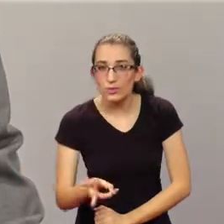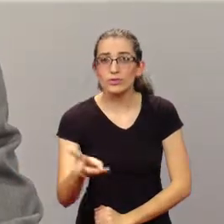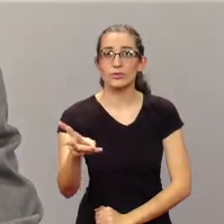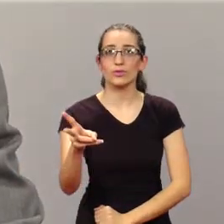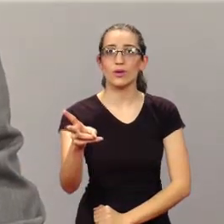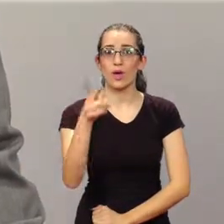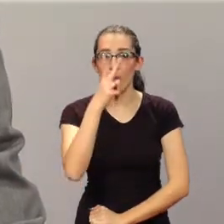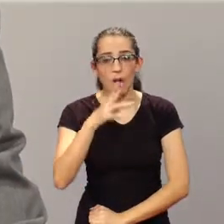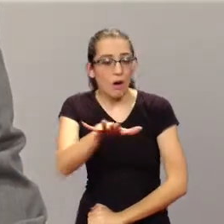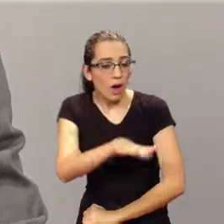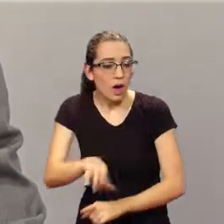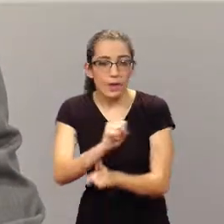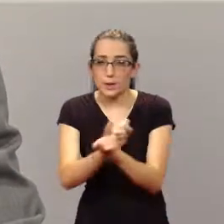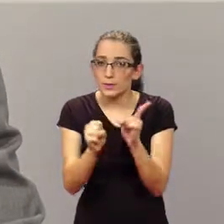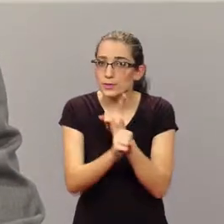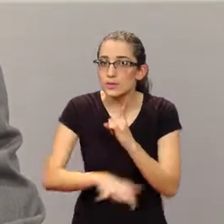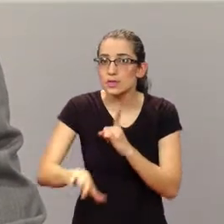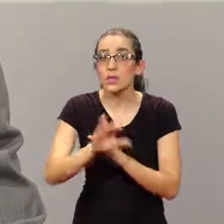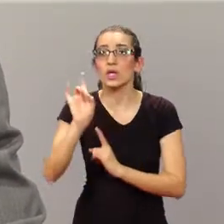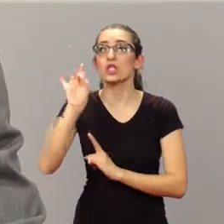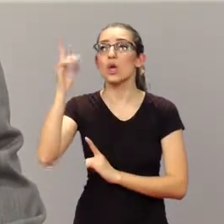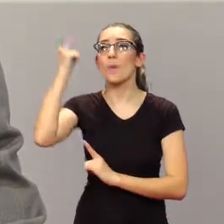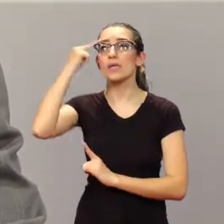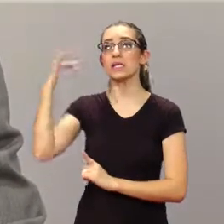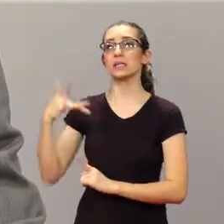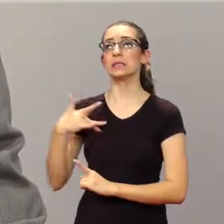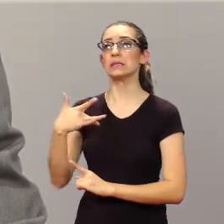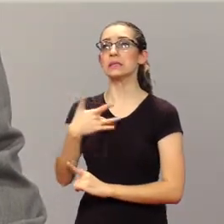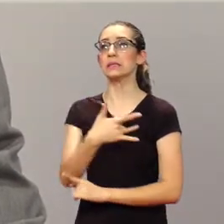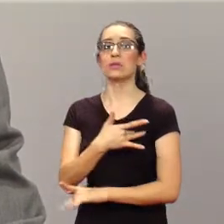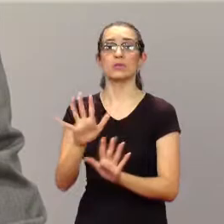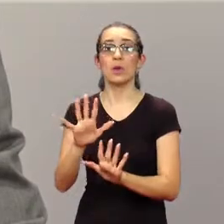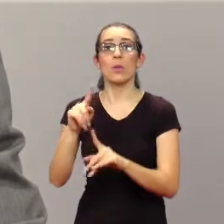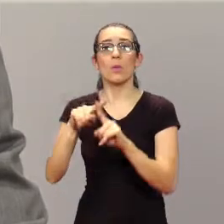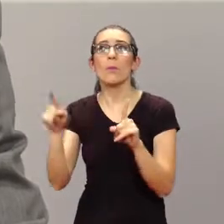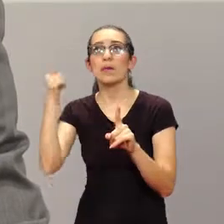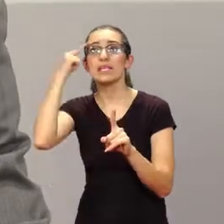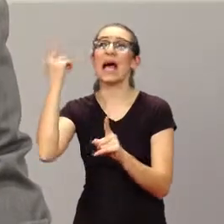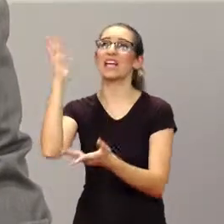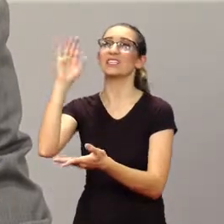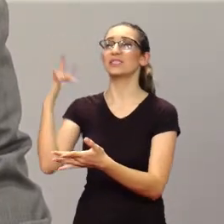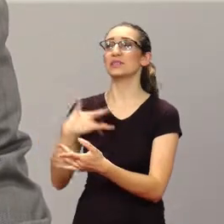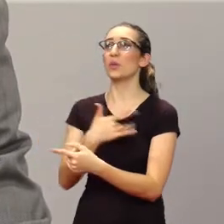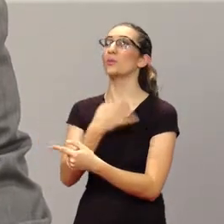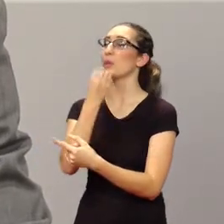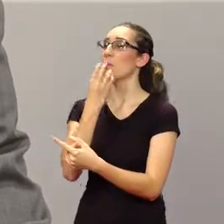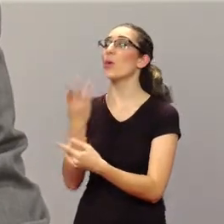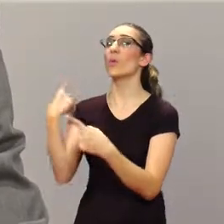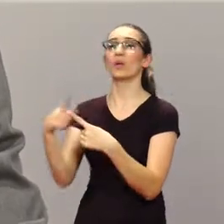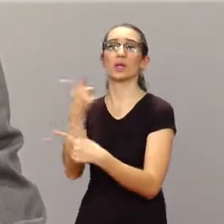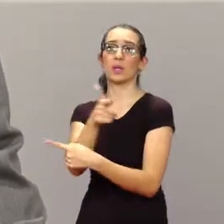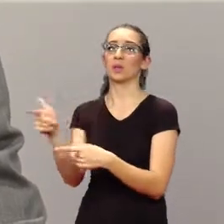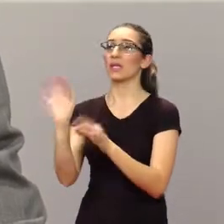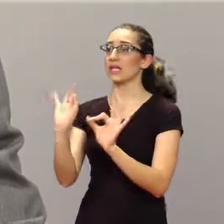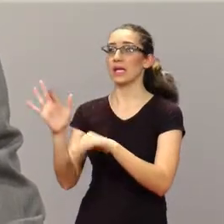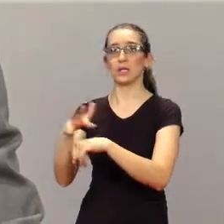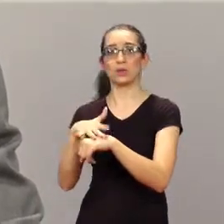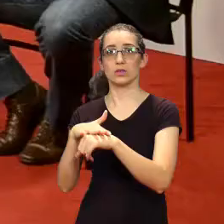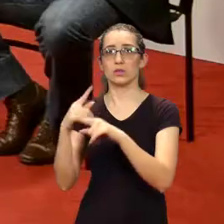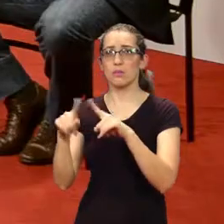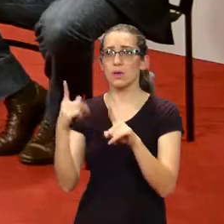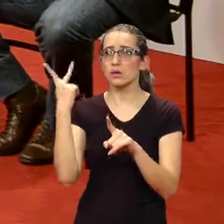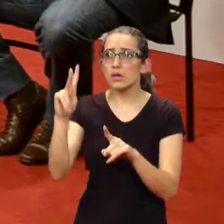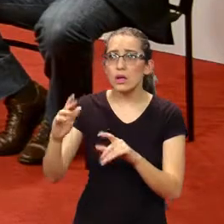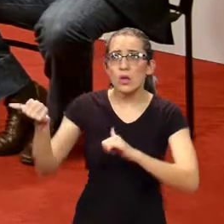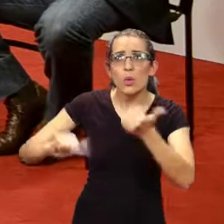a sua função social, a saúde não simplesmente como a ausência da doença. Ele precisa de uma saúde no sentido de